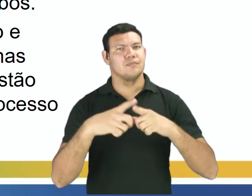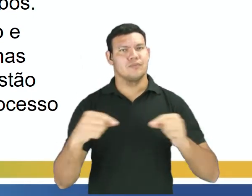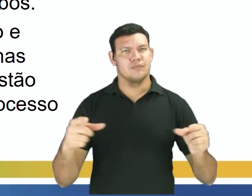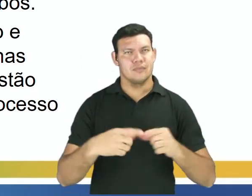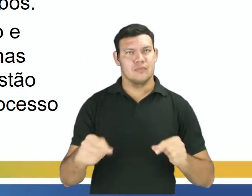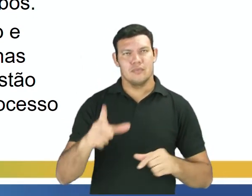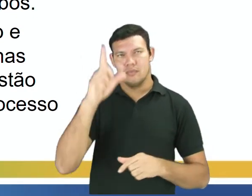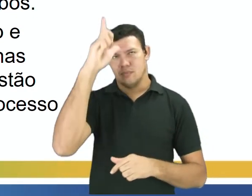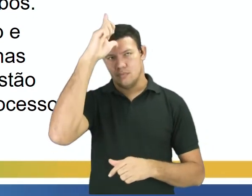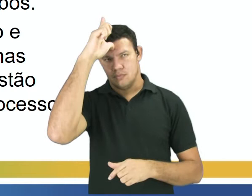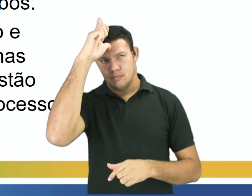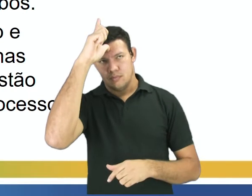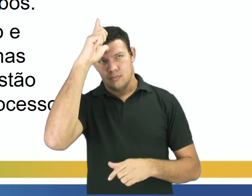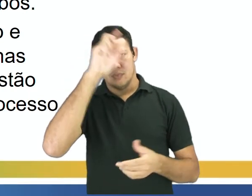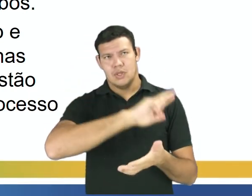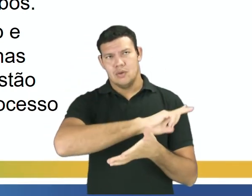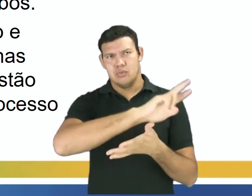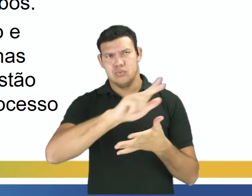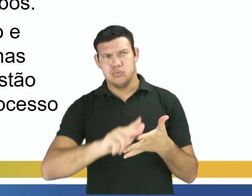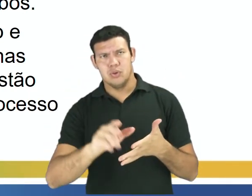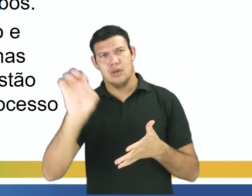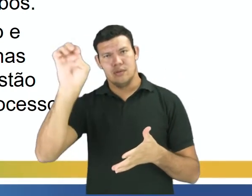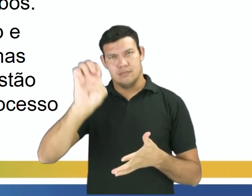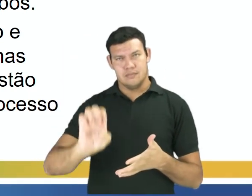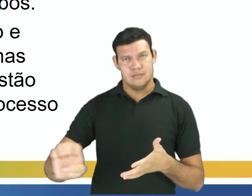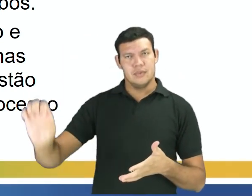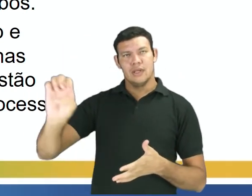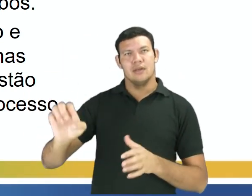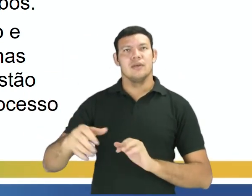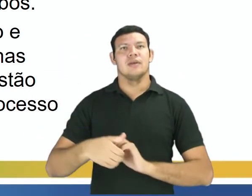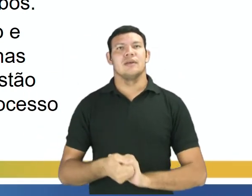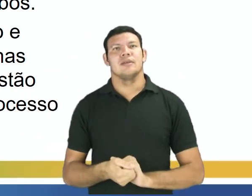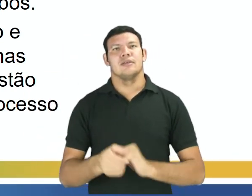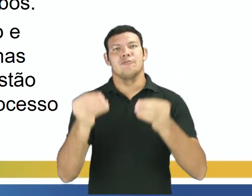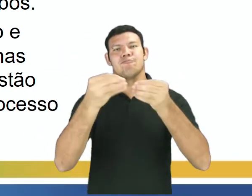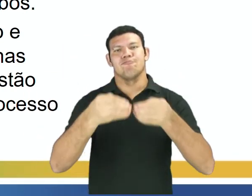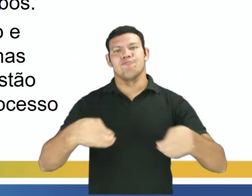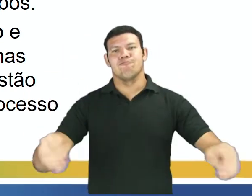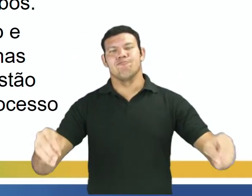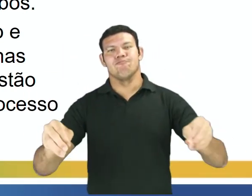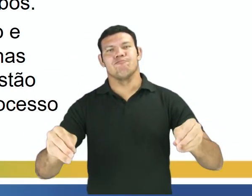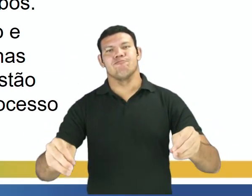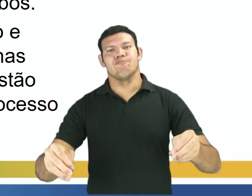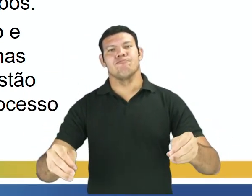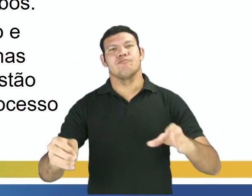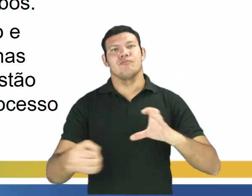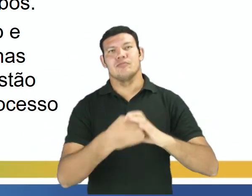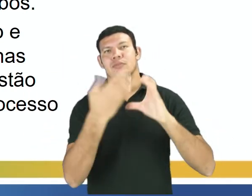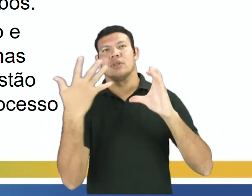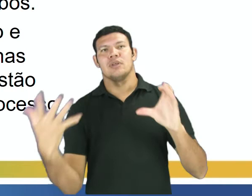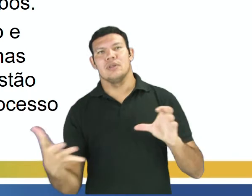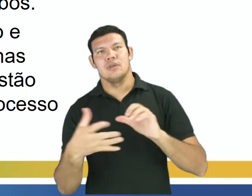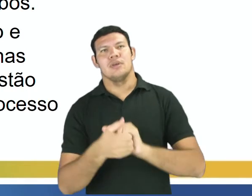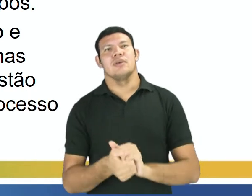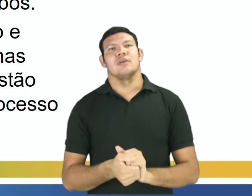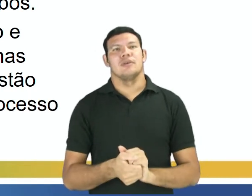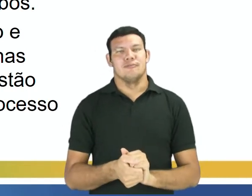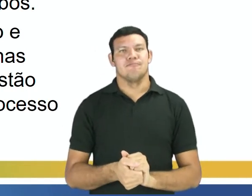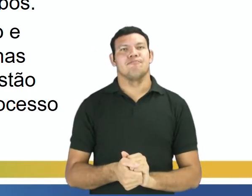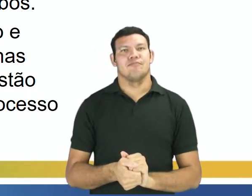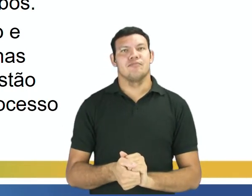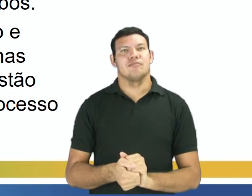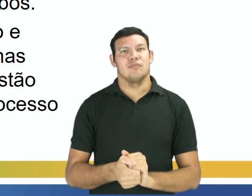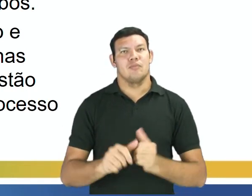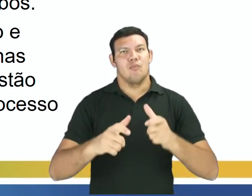Ocidental. Quais as características e consequências? Olha só, maior qualificação da força de trabalho para uso dessas